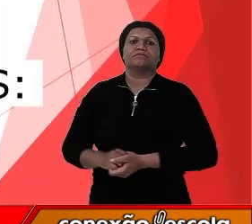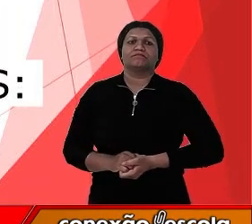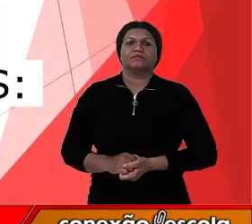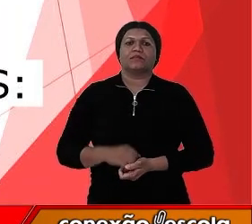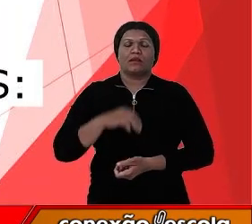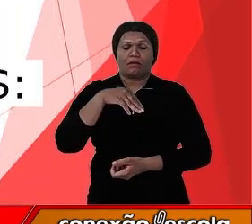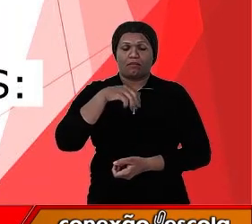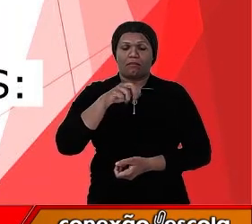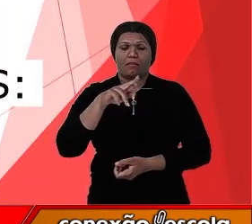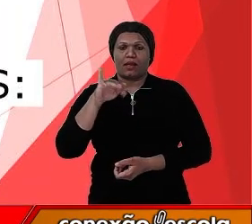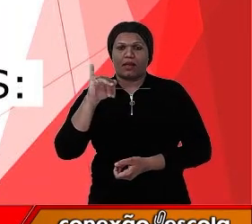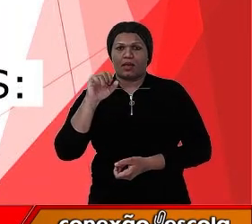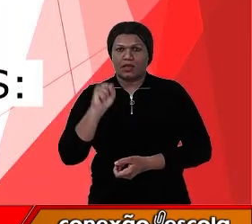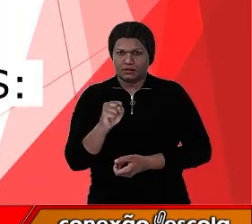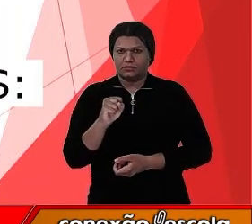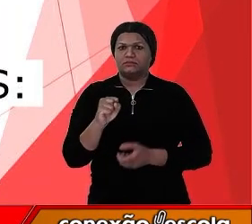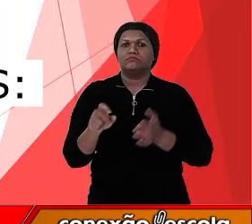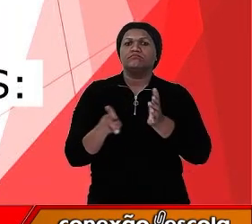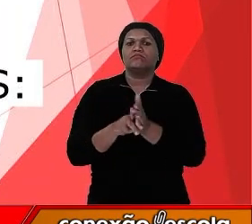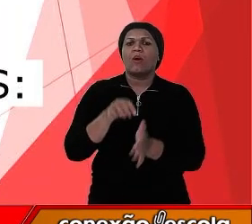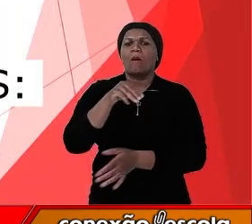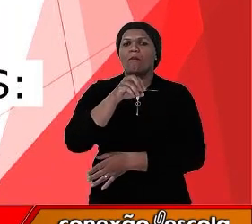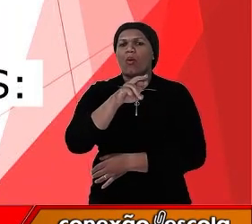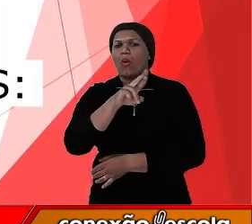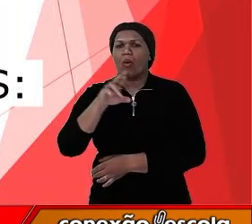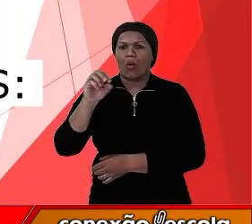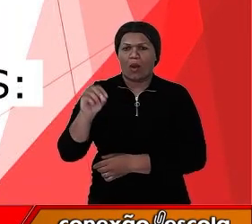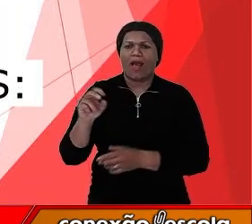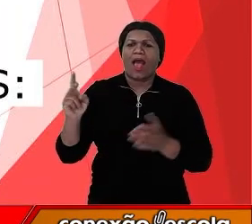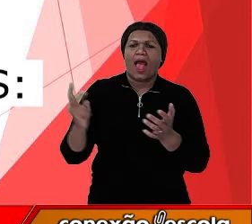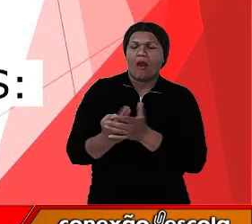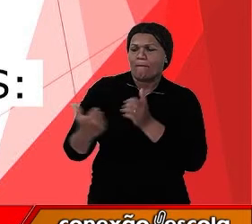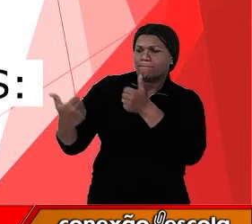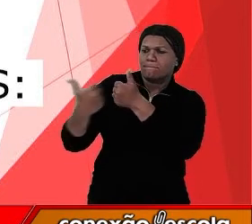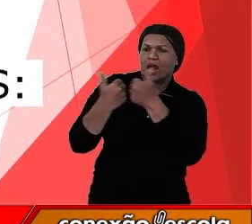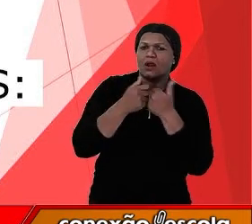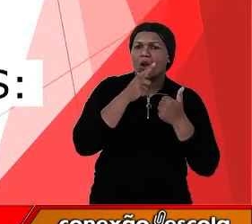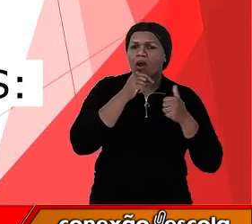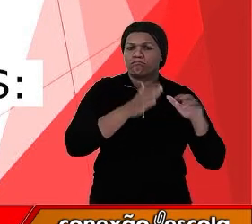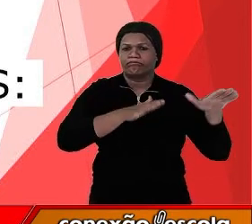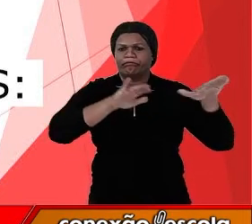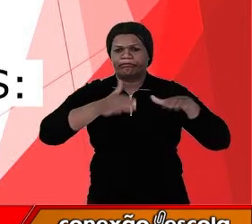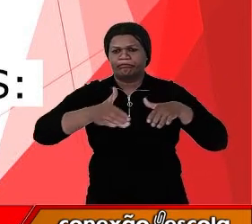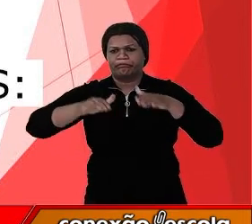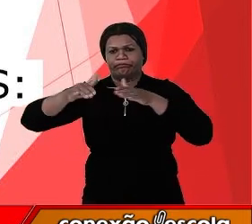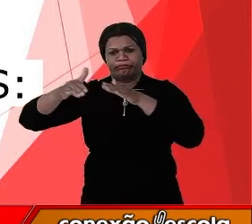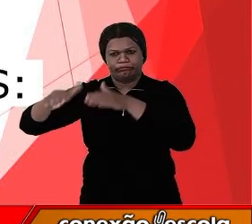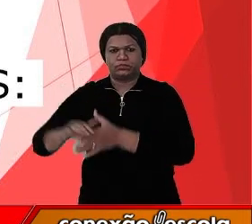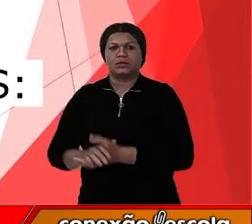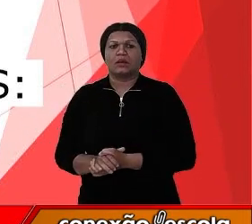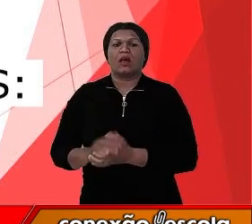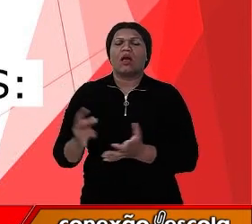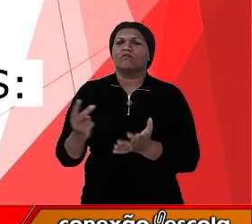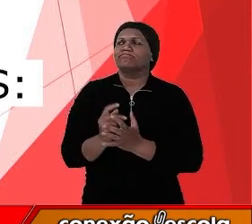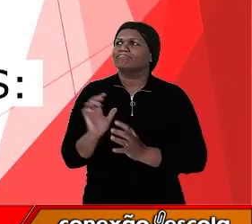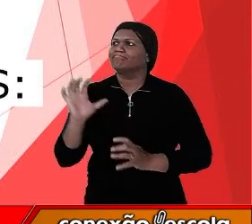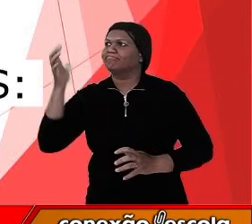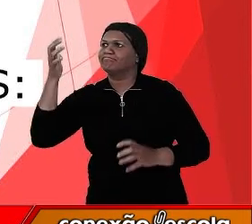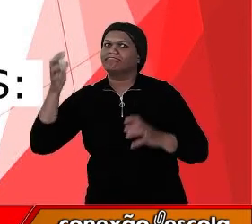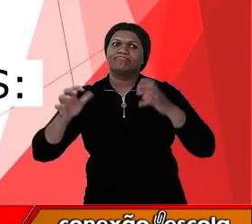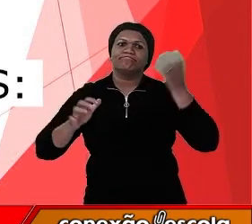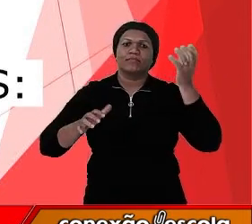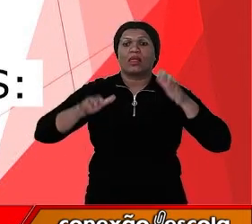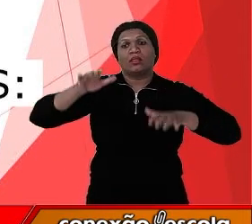Morro que acontece aí na faixa Litorânea do nosso país e as condições climáticas vão depender